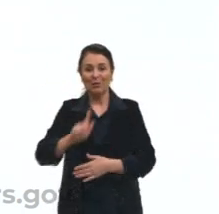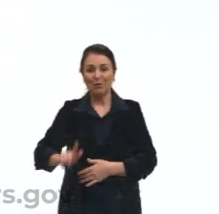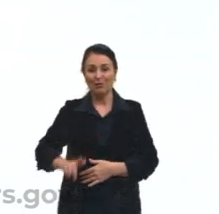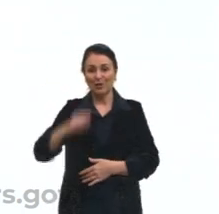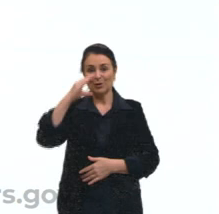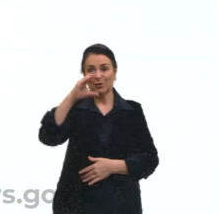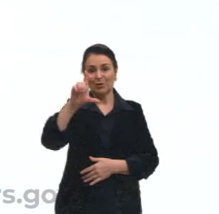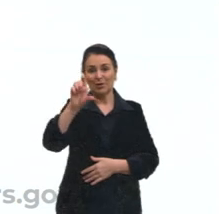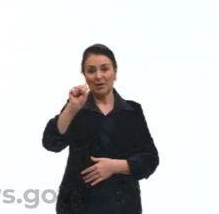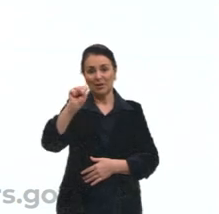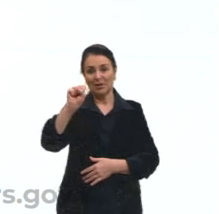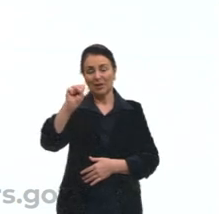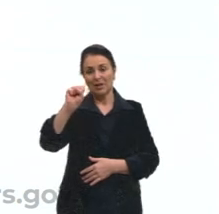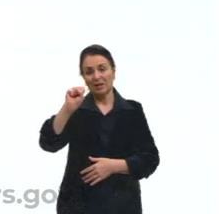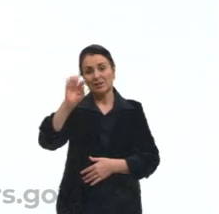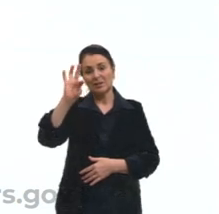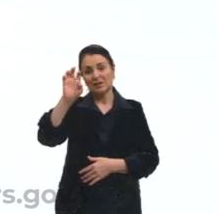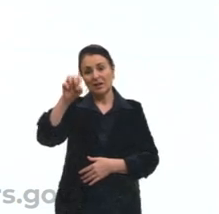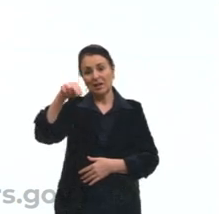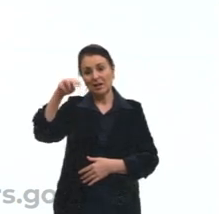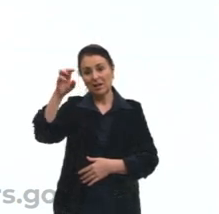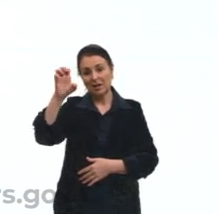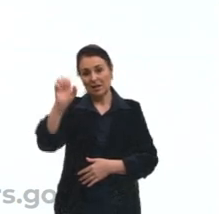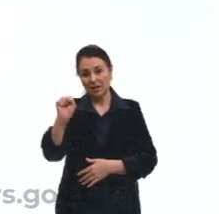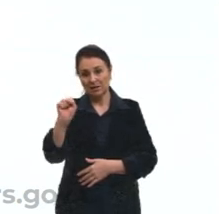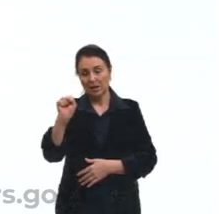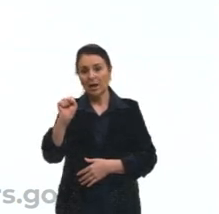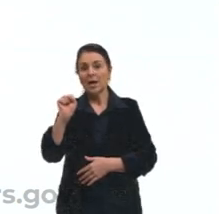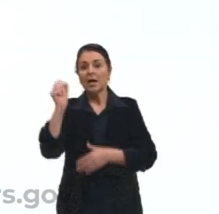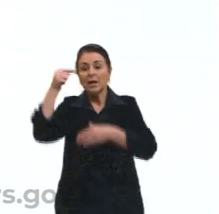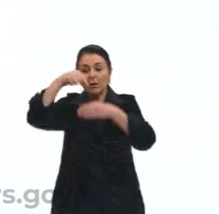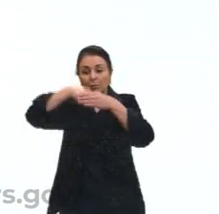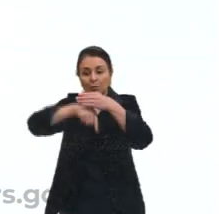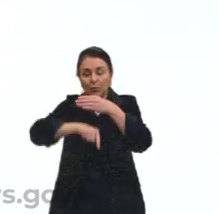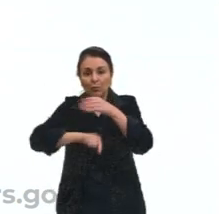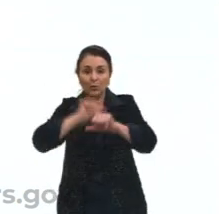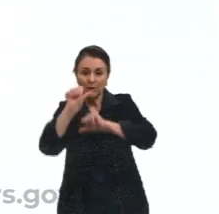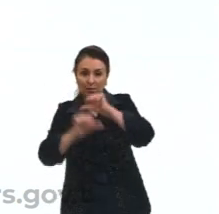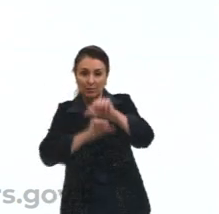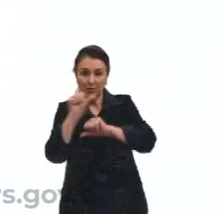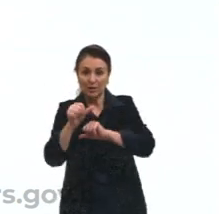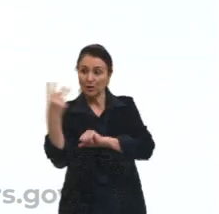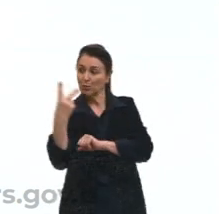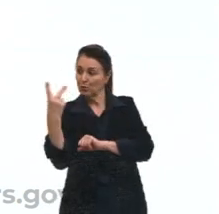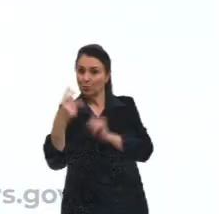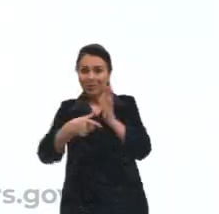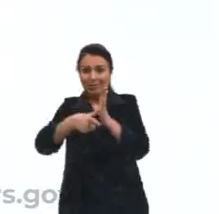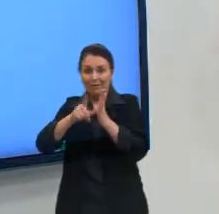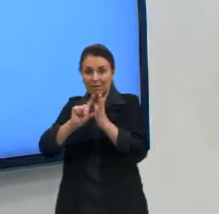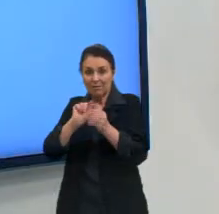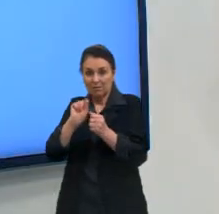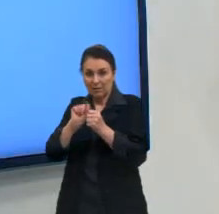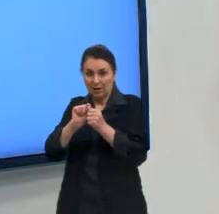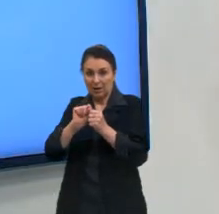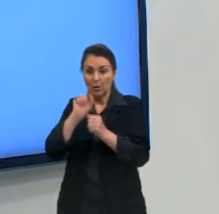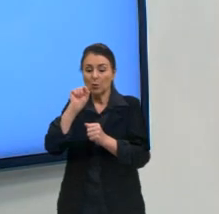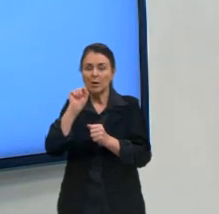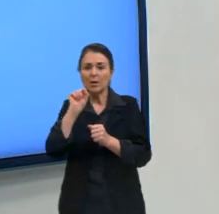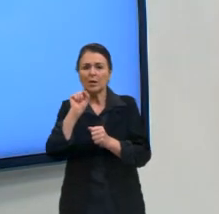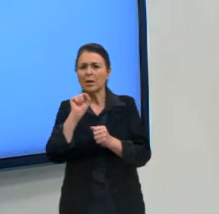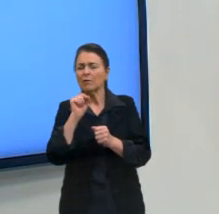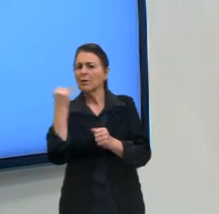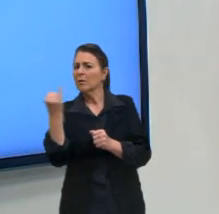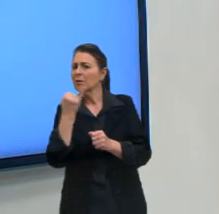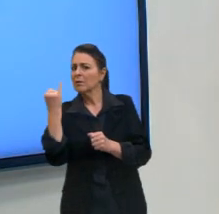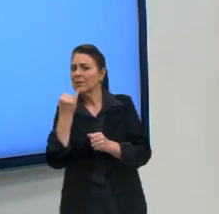ele vai aprofundar essas reformas que começaram com draccon e com o solo e uma coisa muito importante que o Cristo nos vai fazer